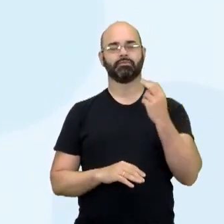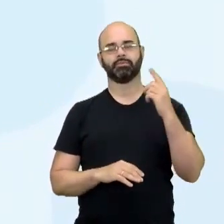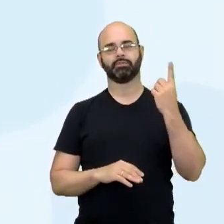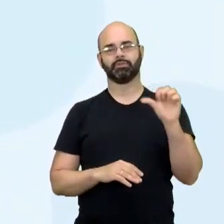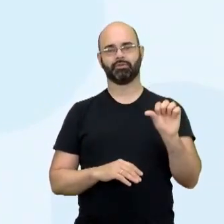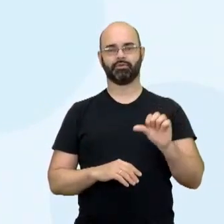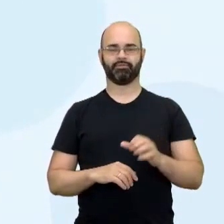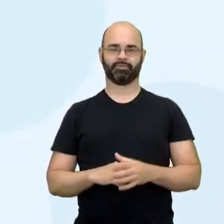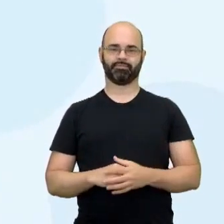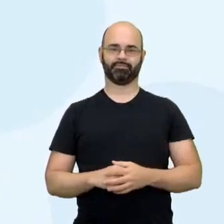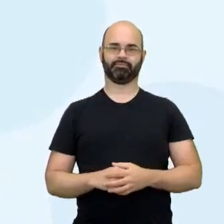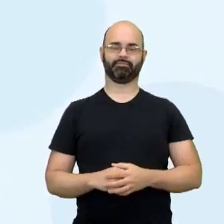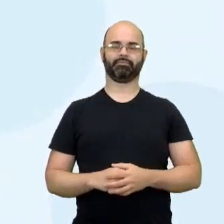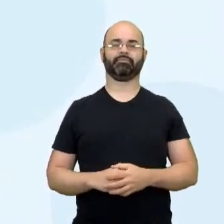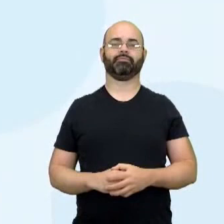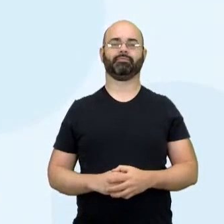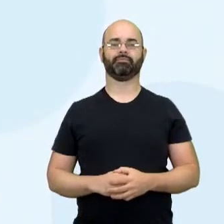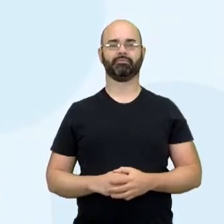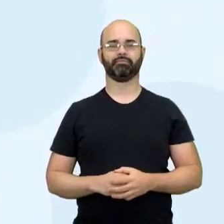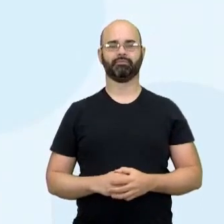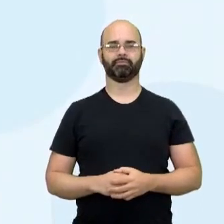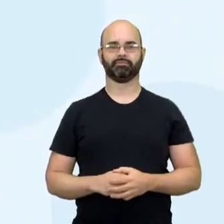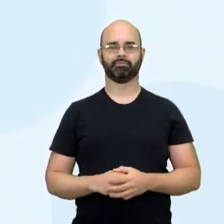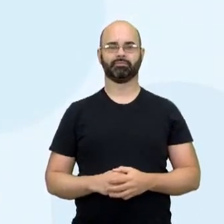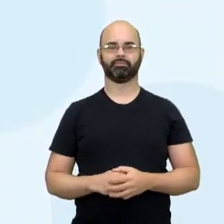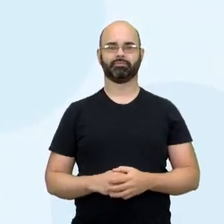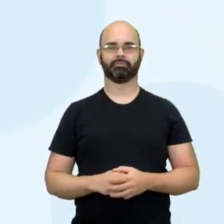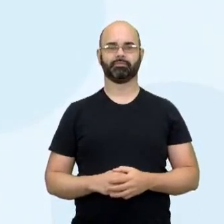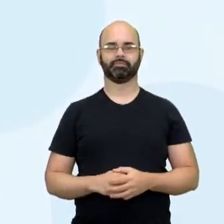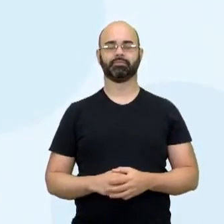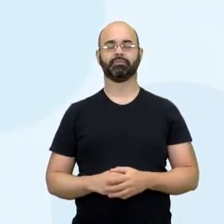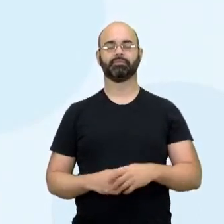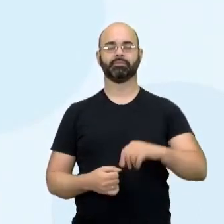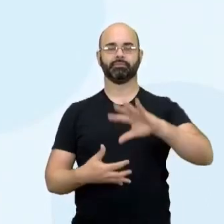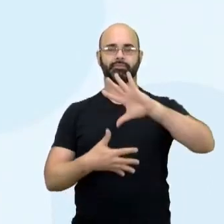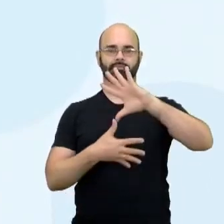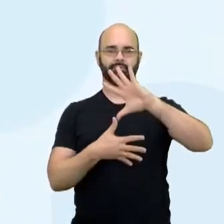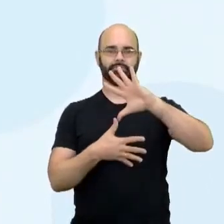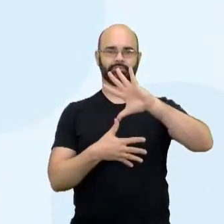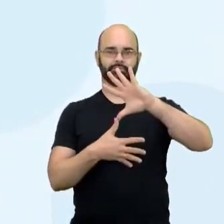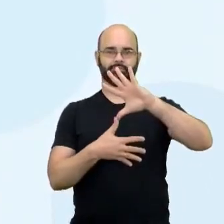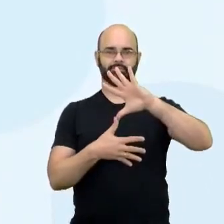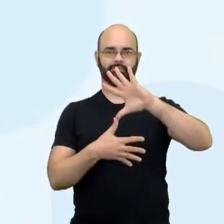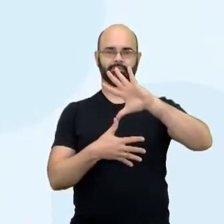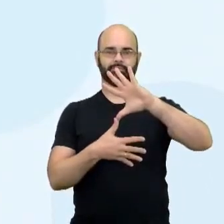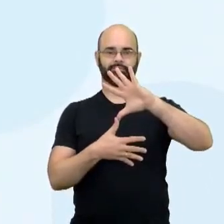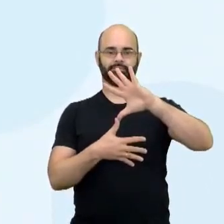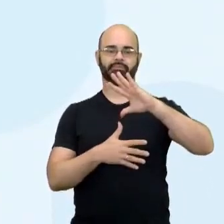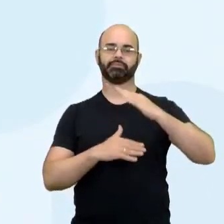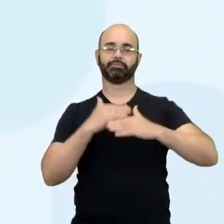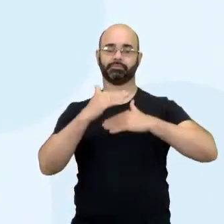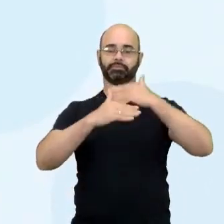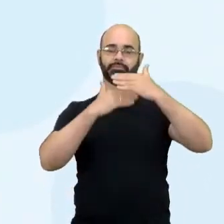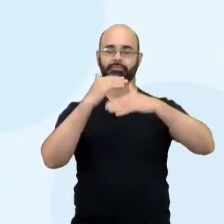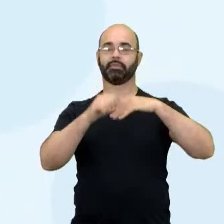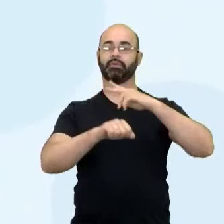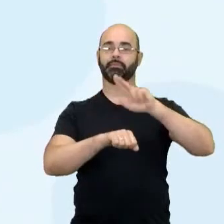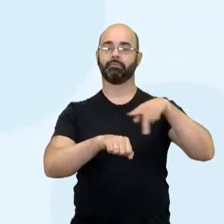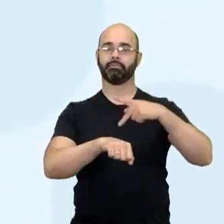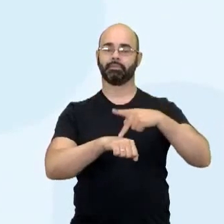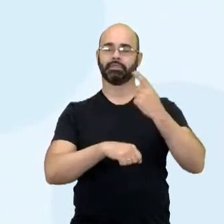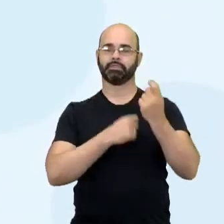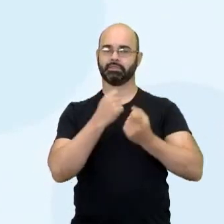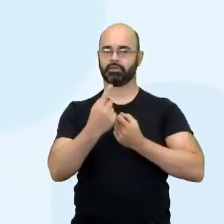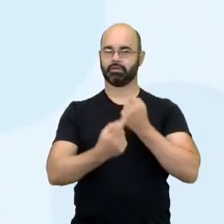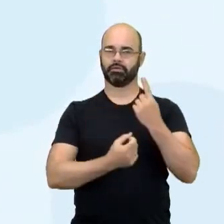2019. Então, no continente americano, nós estamos aí numa faixa aí de crescimento aí de alguns países